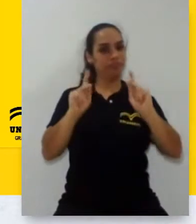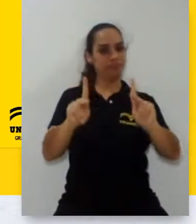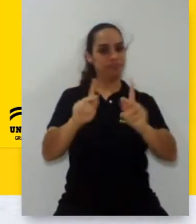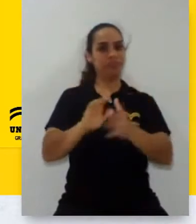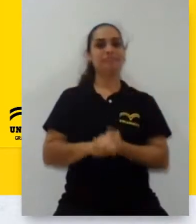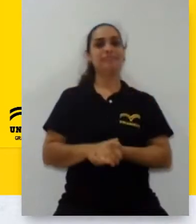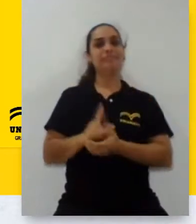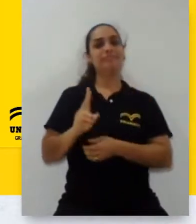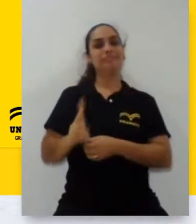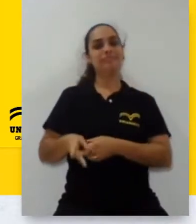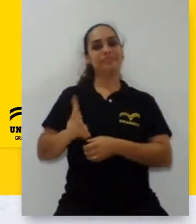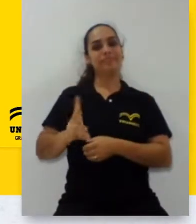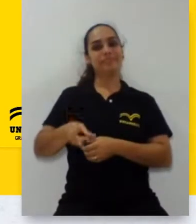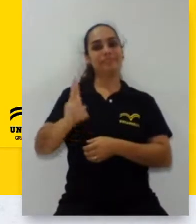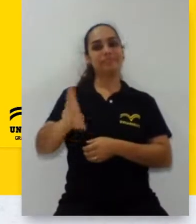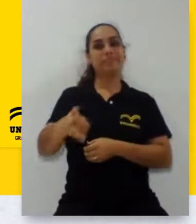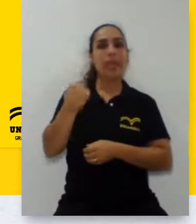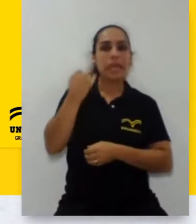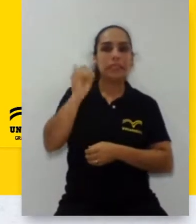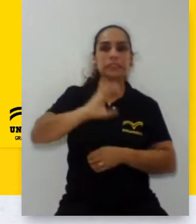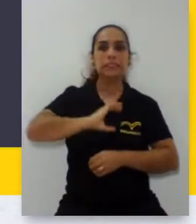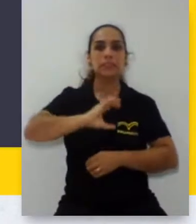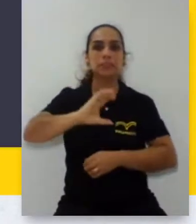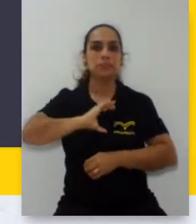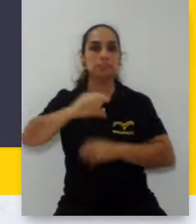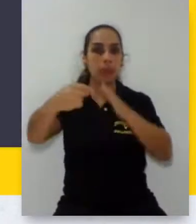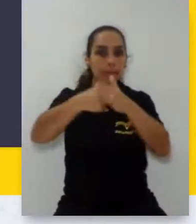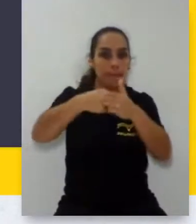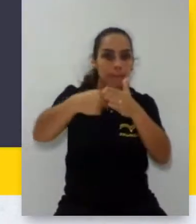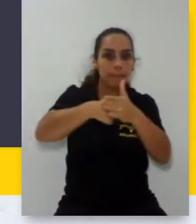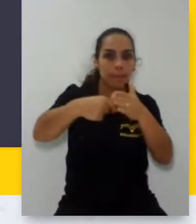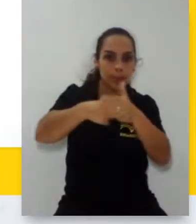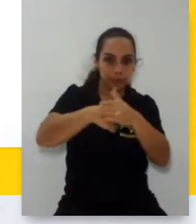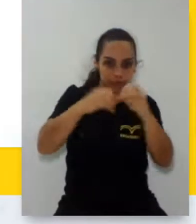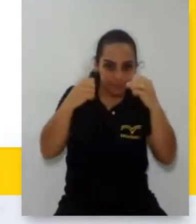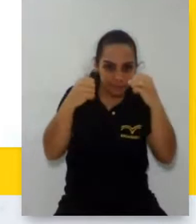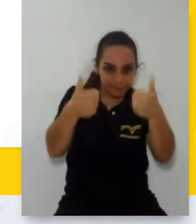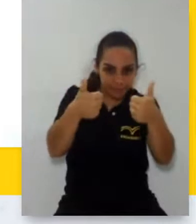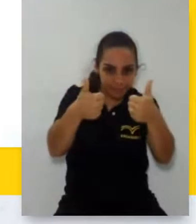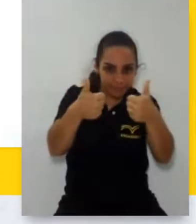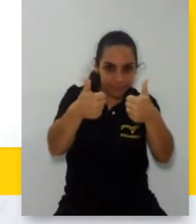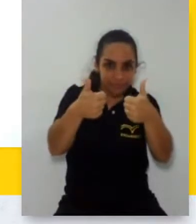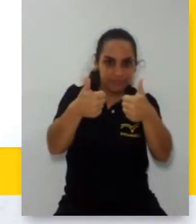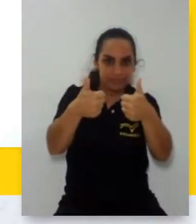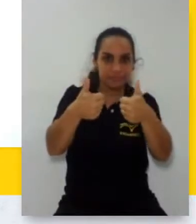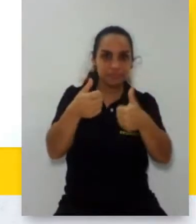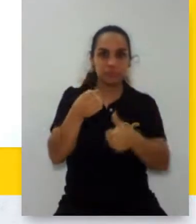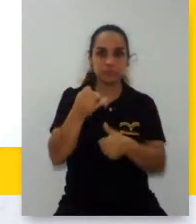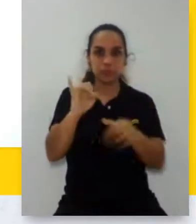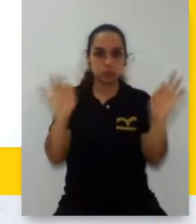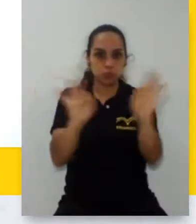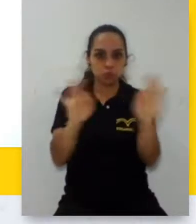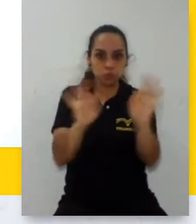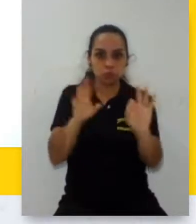Se a Mike tiver alguma coisa lá, Mike, abre teu microfone e coloca, senão eu vou seguindo em frente, tá? Por favor.